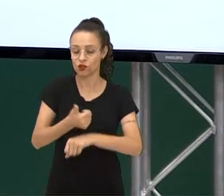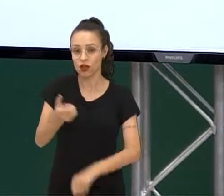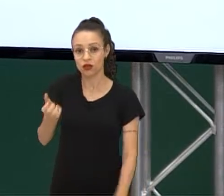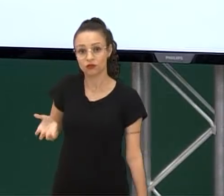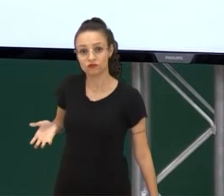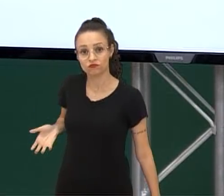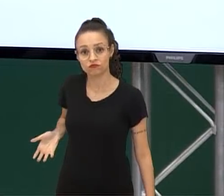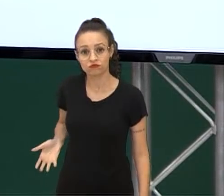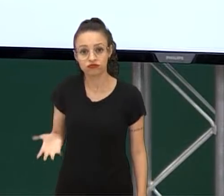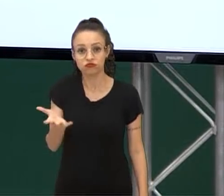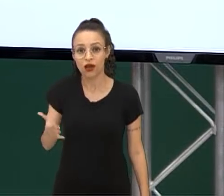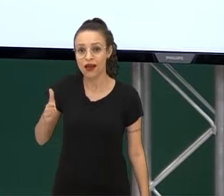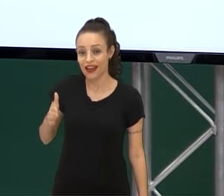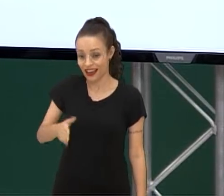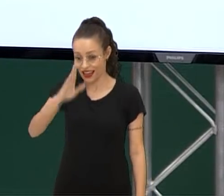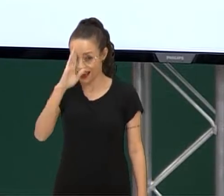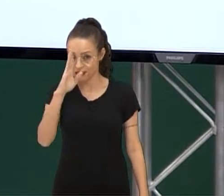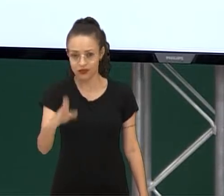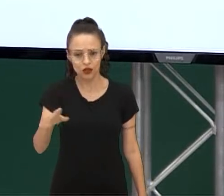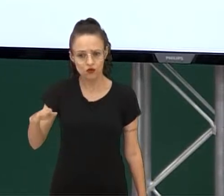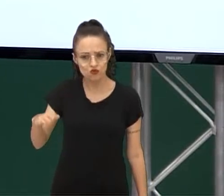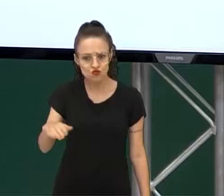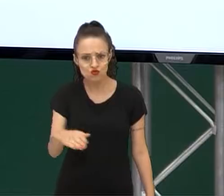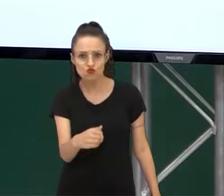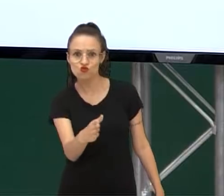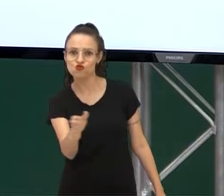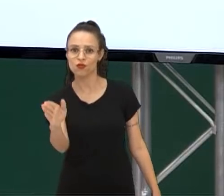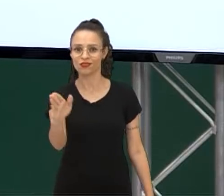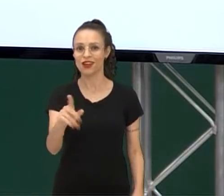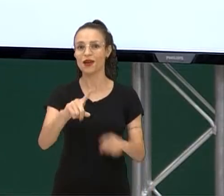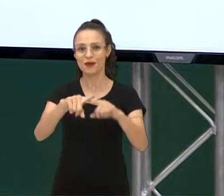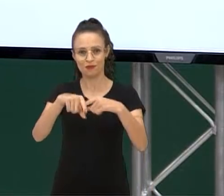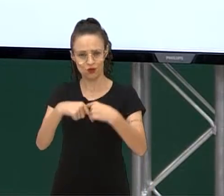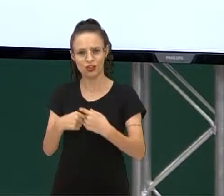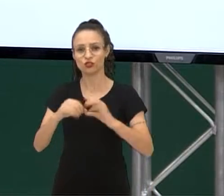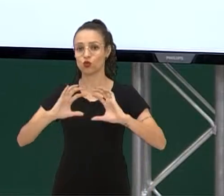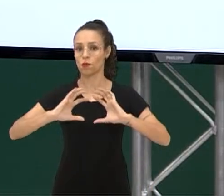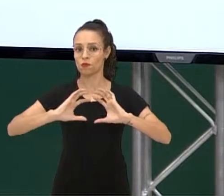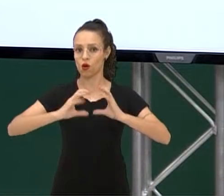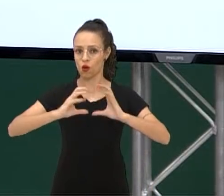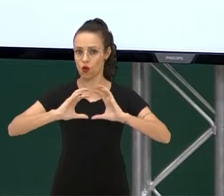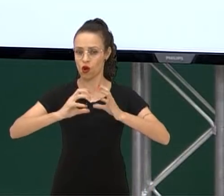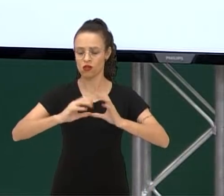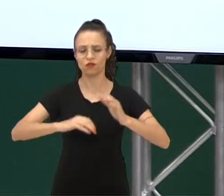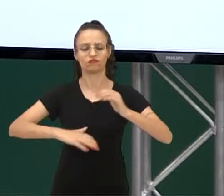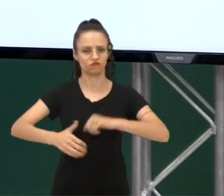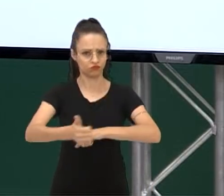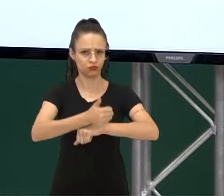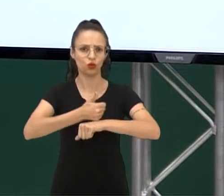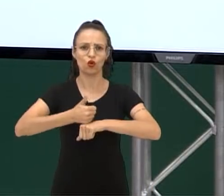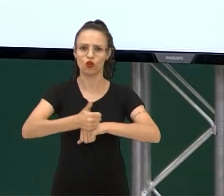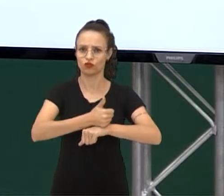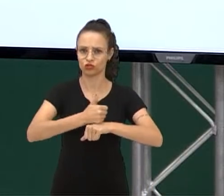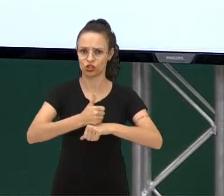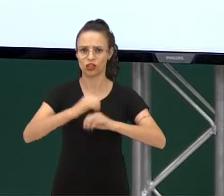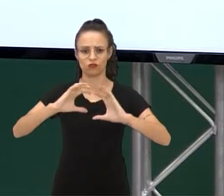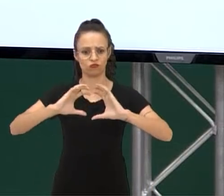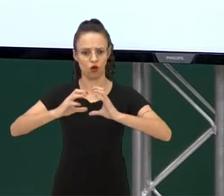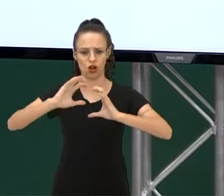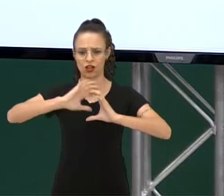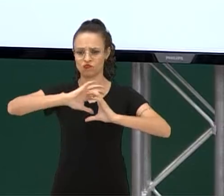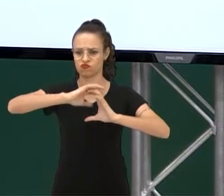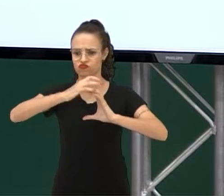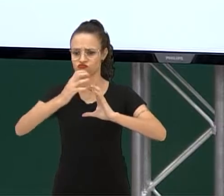em curva. Então, a bola não é jogada reta, e sim em curva. Por isso que bolas profissionais existem, bolas lixadas,